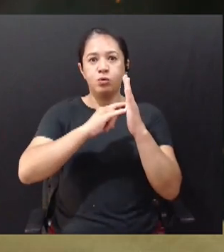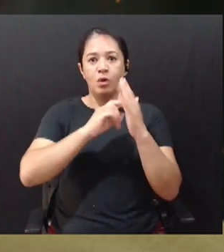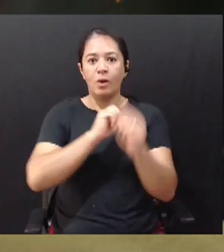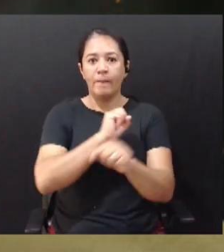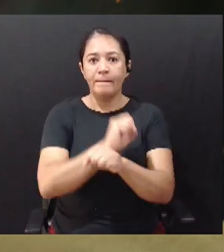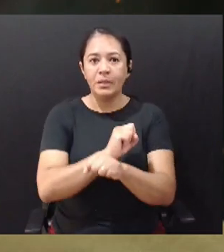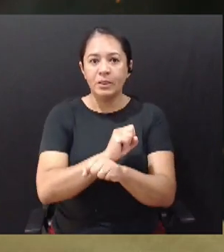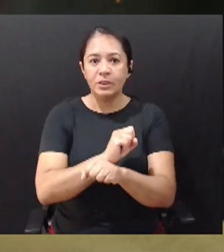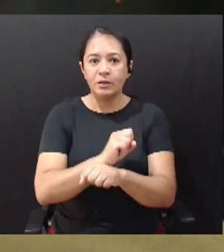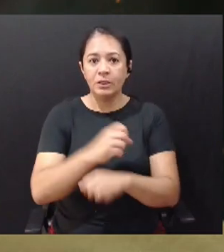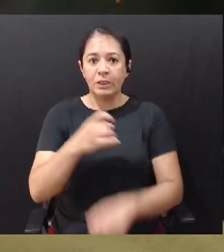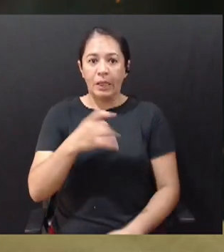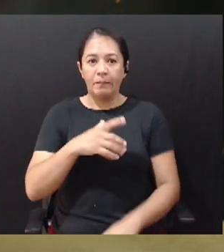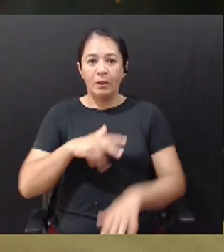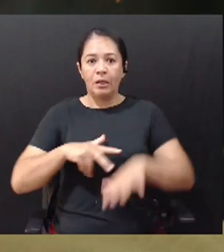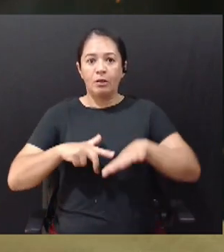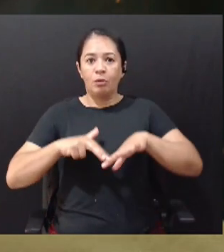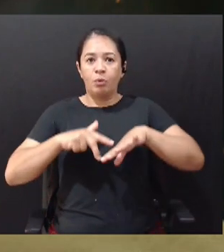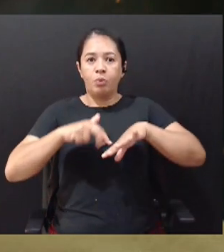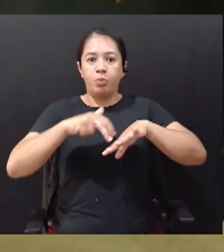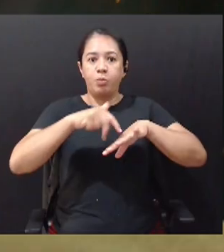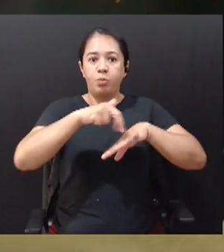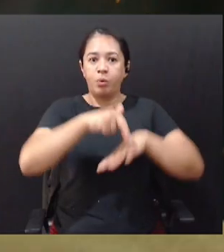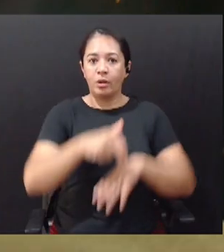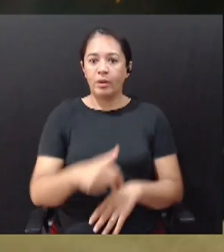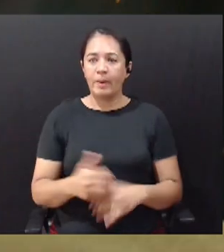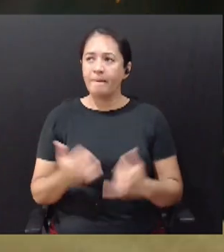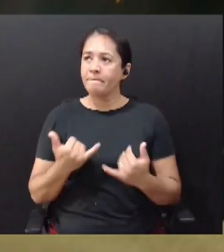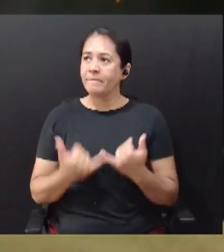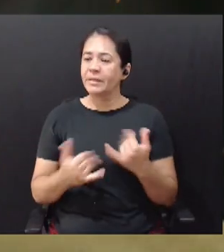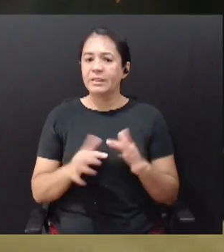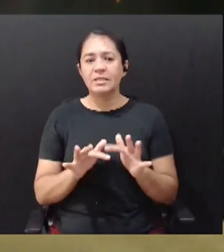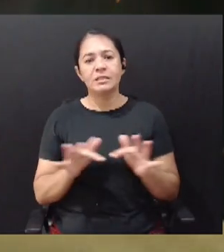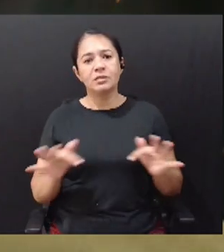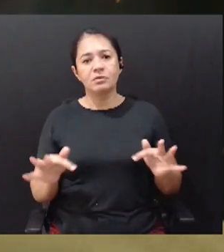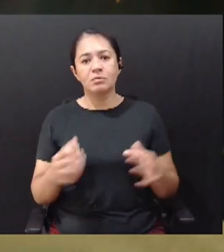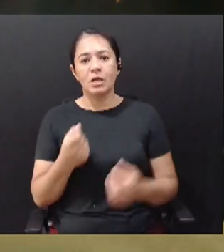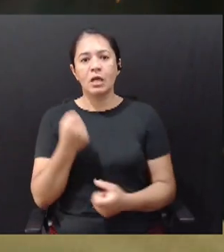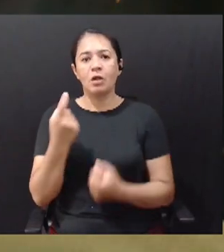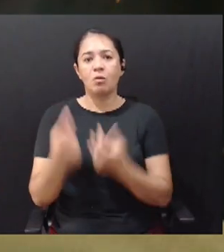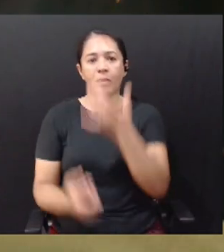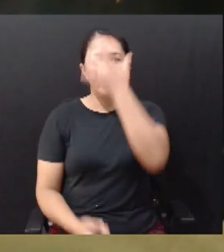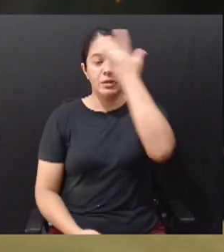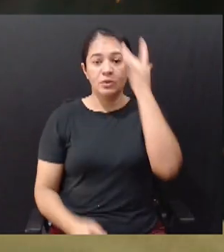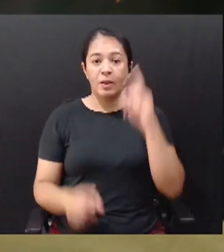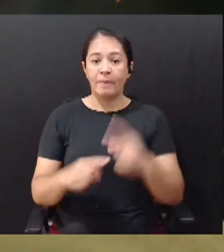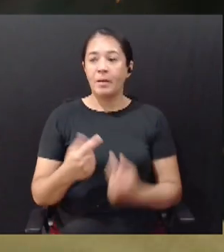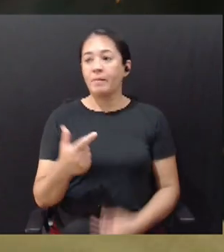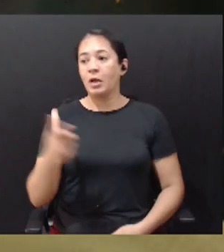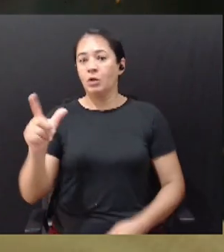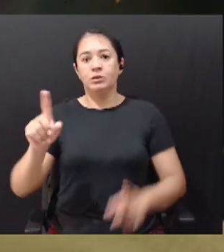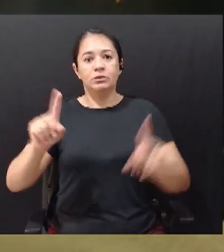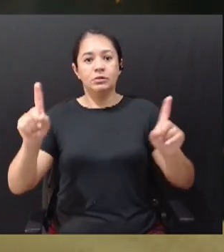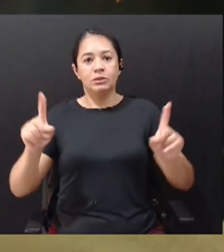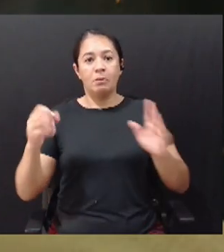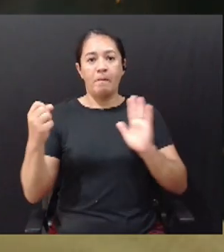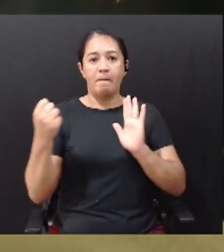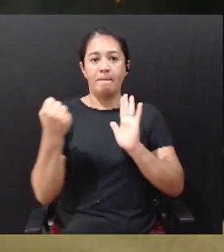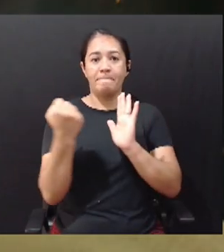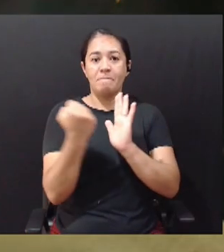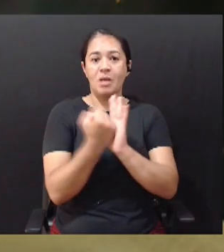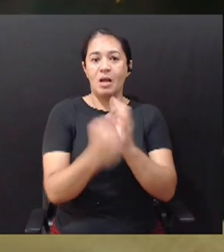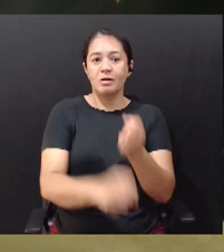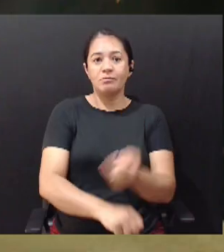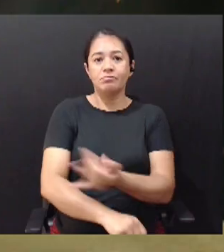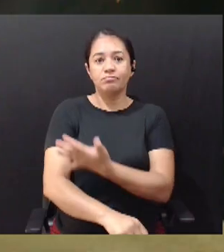Sabe assim, essas coisas que parecem simples para alguns, mas para outros não. São marcas emocionais que podem ter